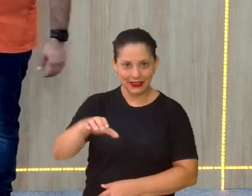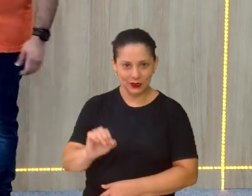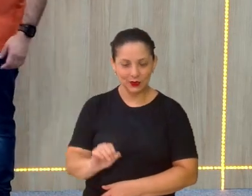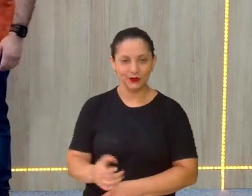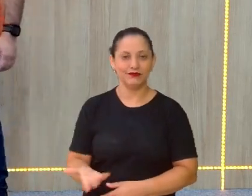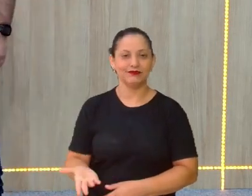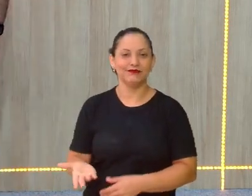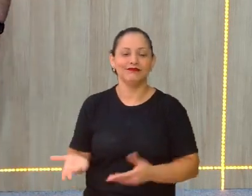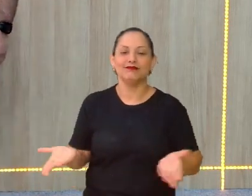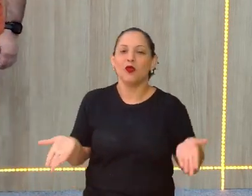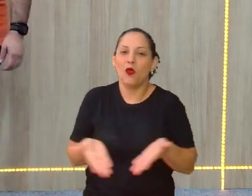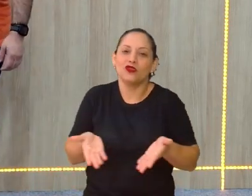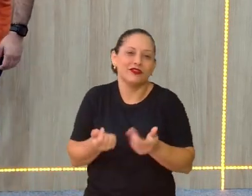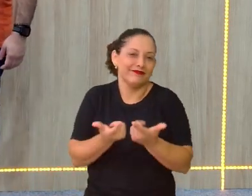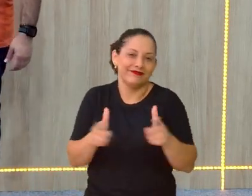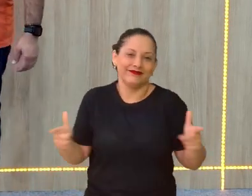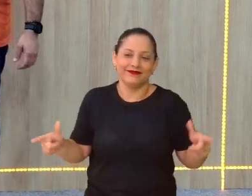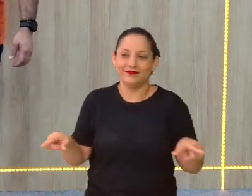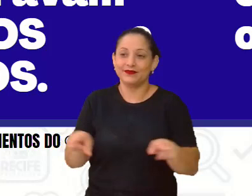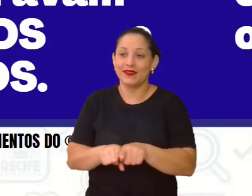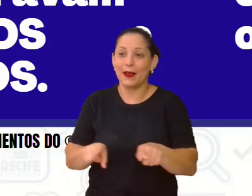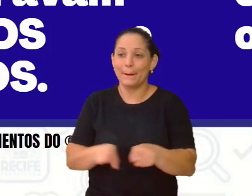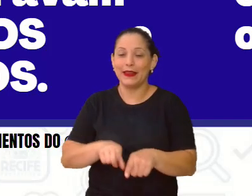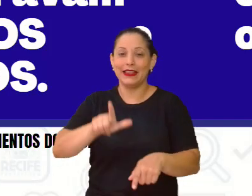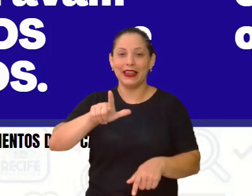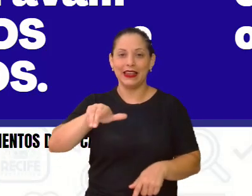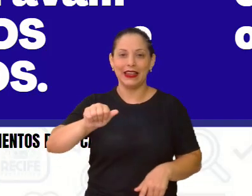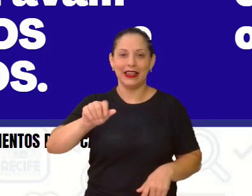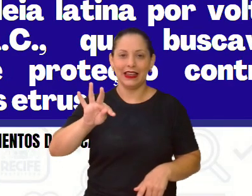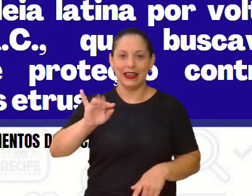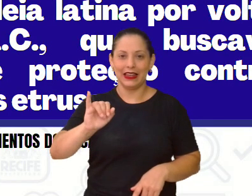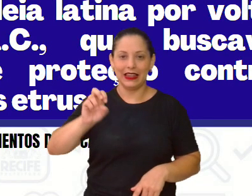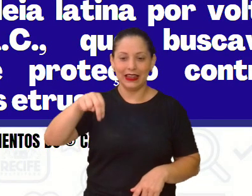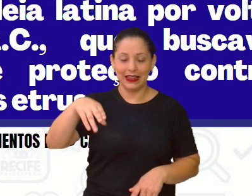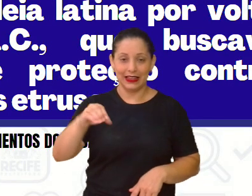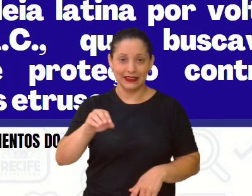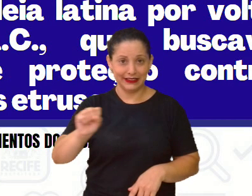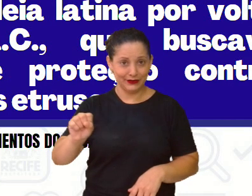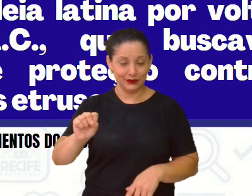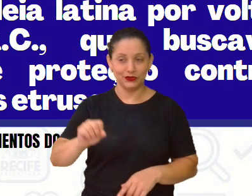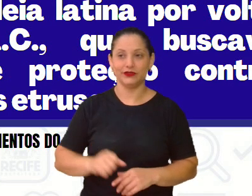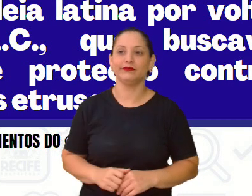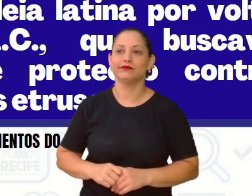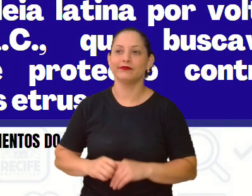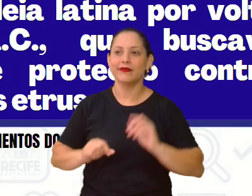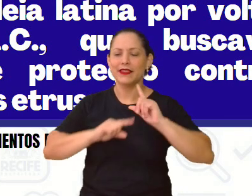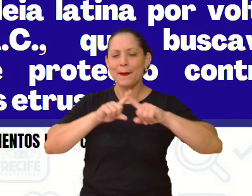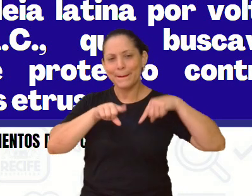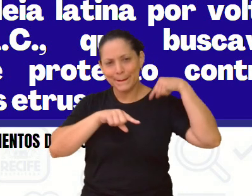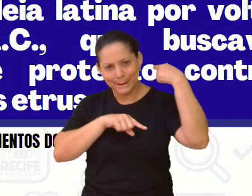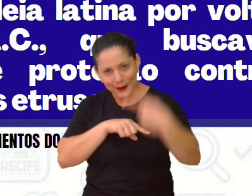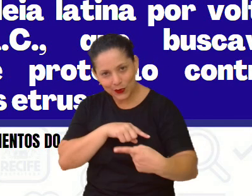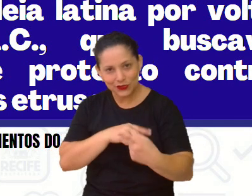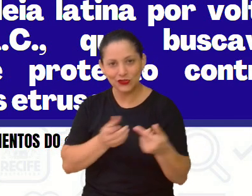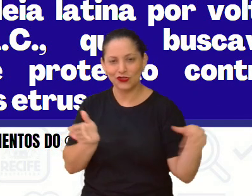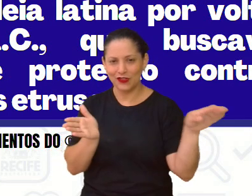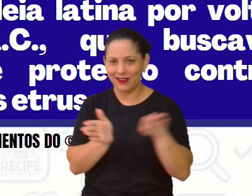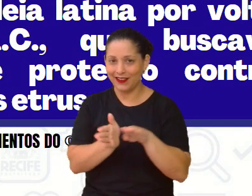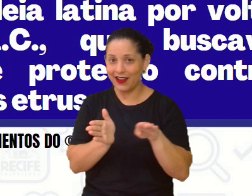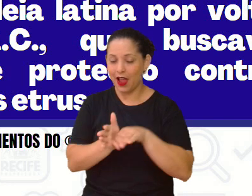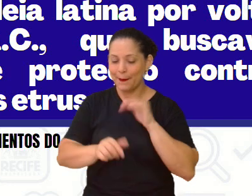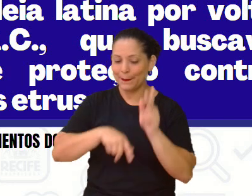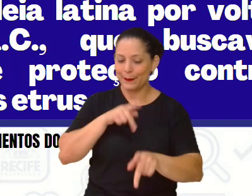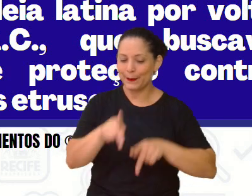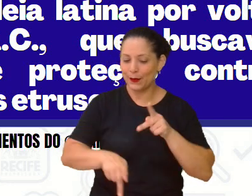das manhãs. E os latinos, né? Sabinos e latinos. Então, depois vieram os etruscos, né? Que era um